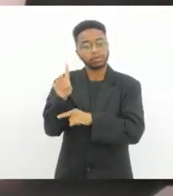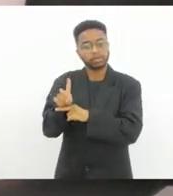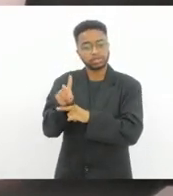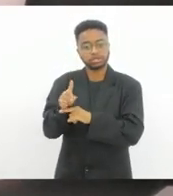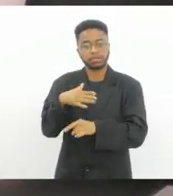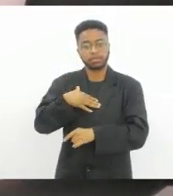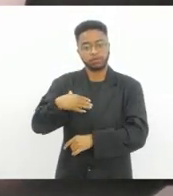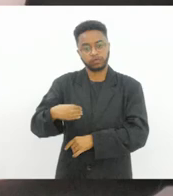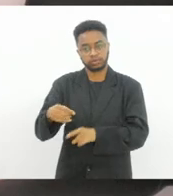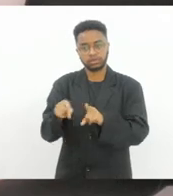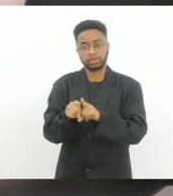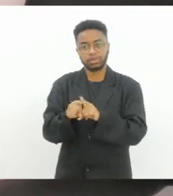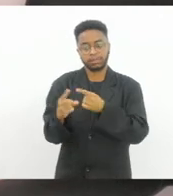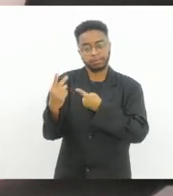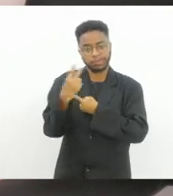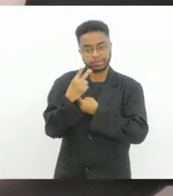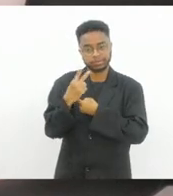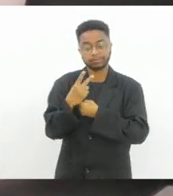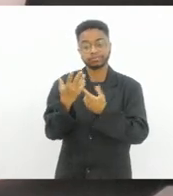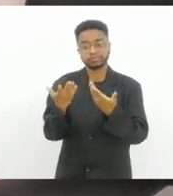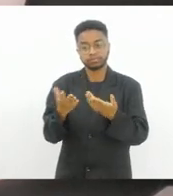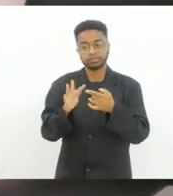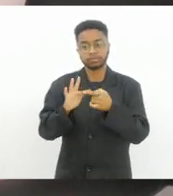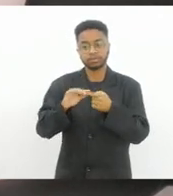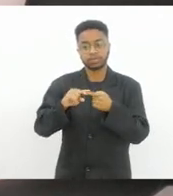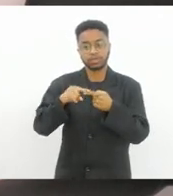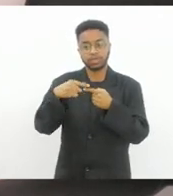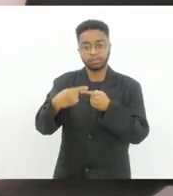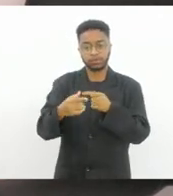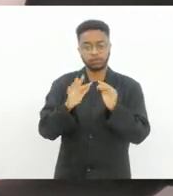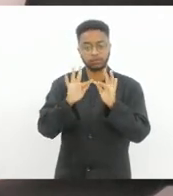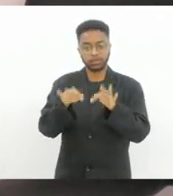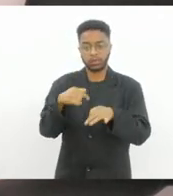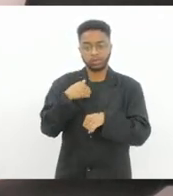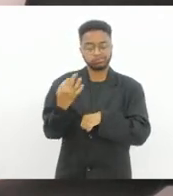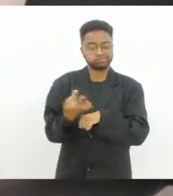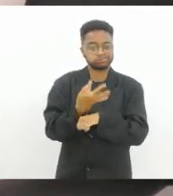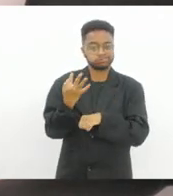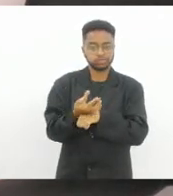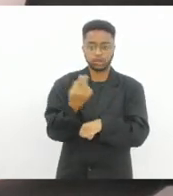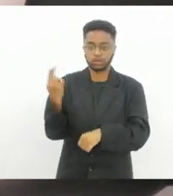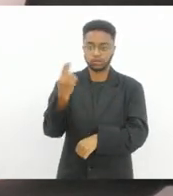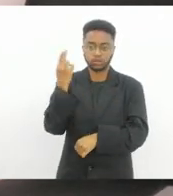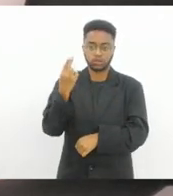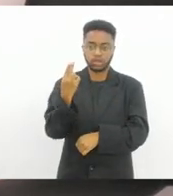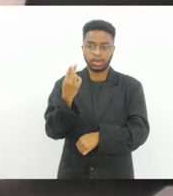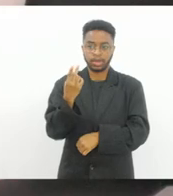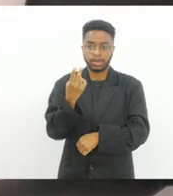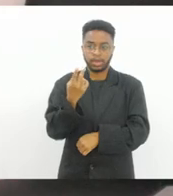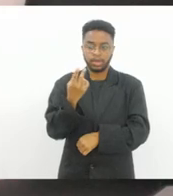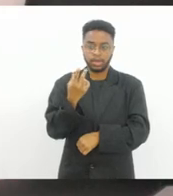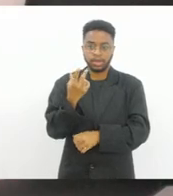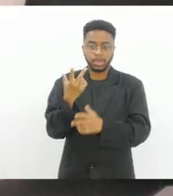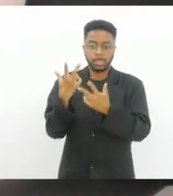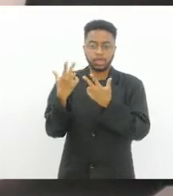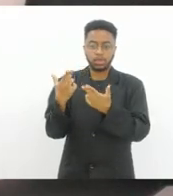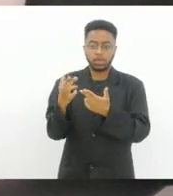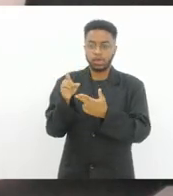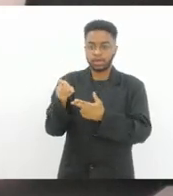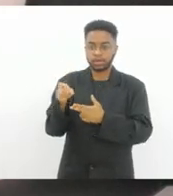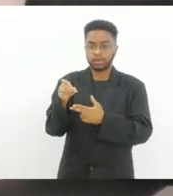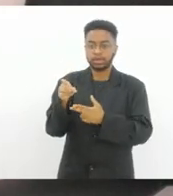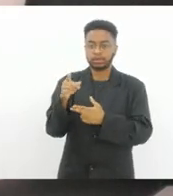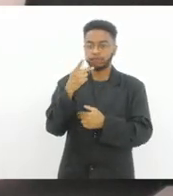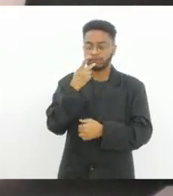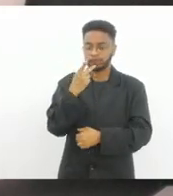filhos e a minha. E, por fim, eu não aguentava mais. Era como a doutora